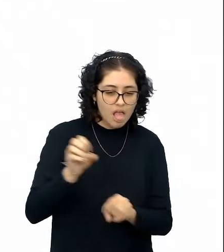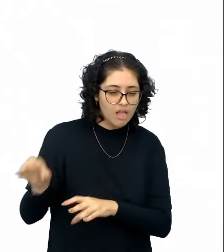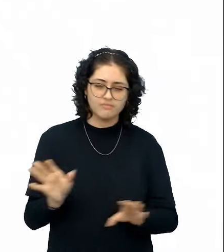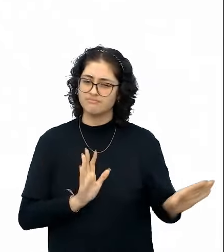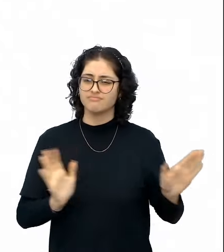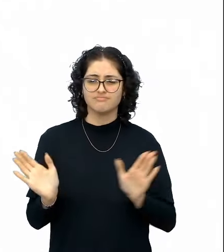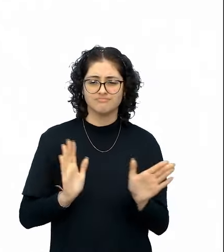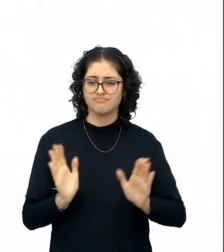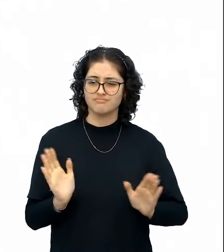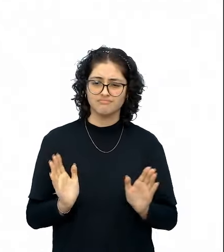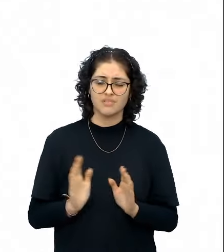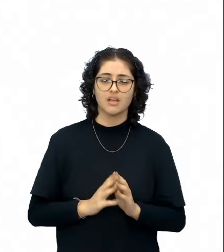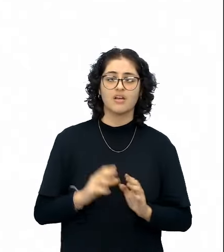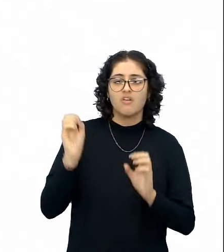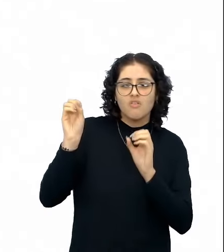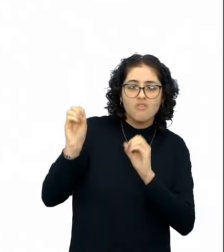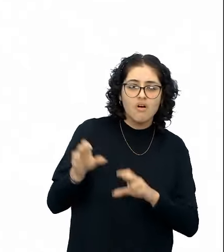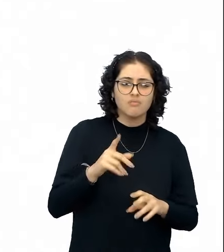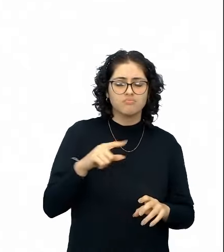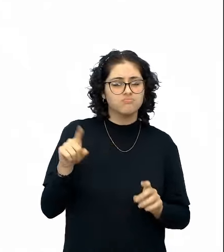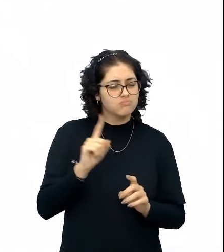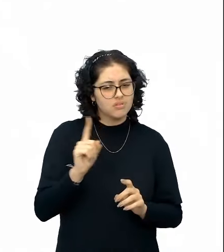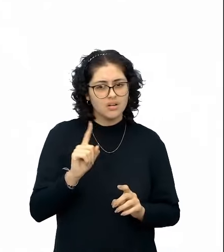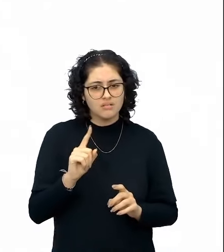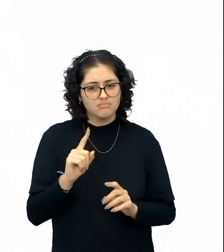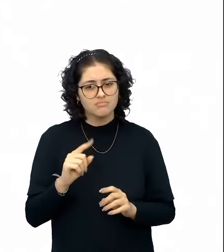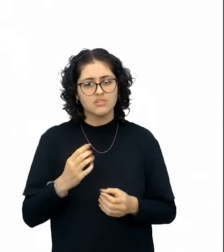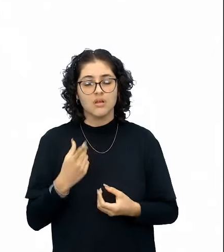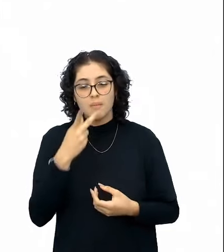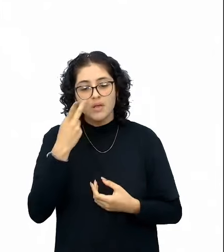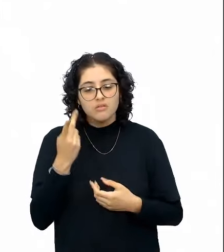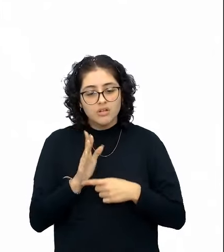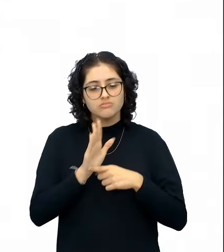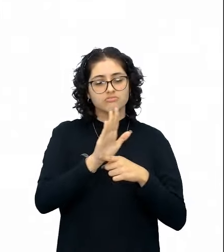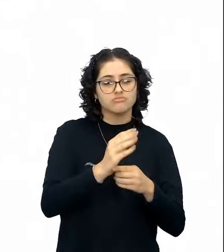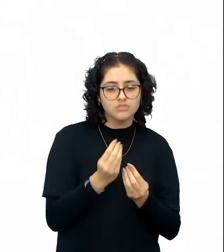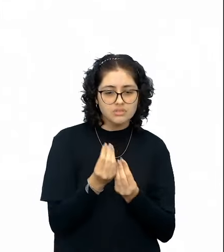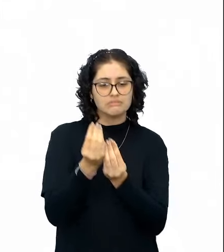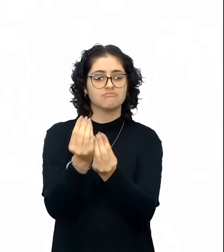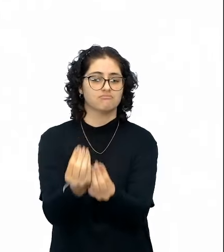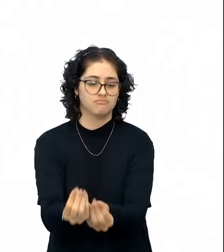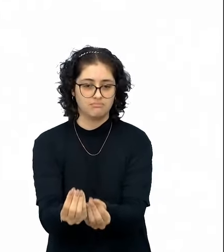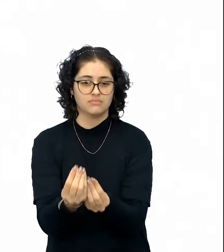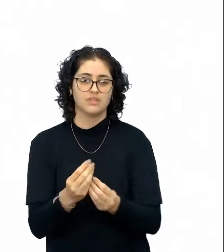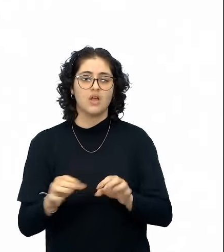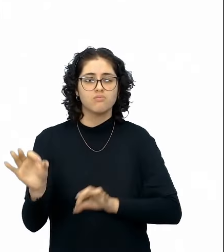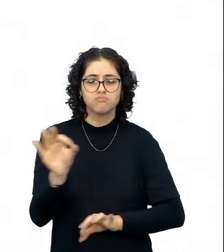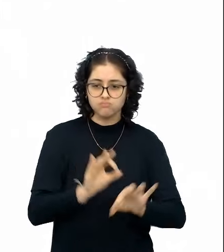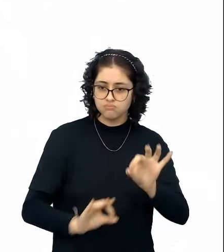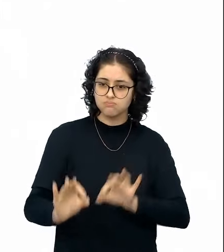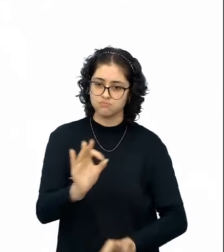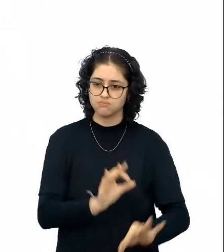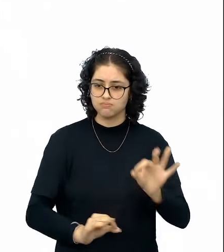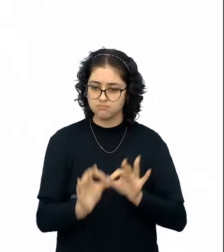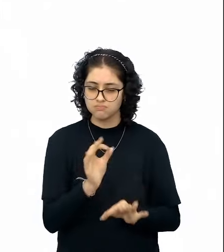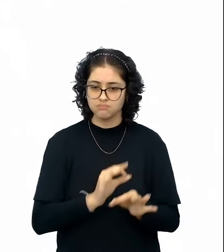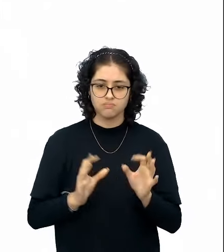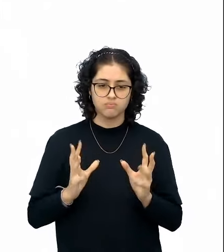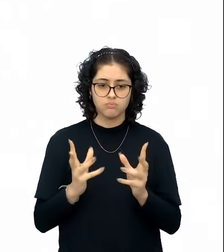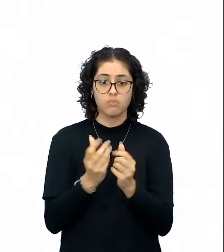não desperdiçar, não jogar fora, doar, informar o que pode ser reciclado, organizar toda